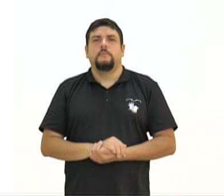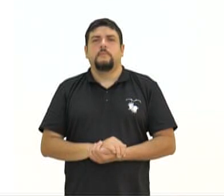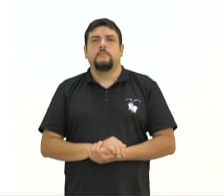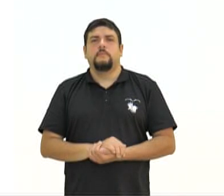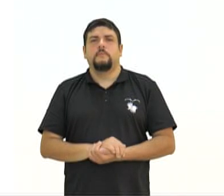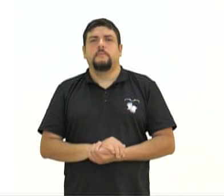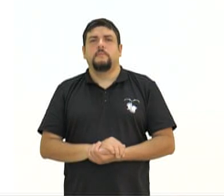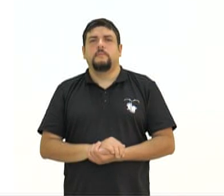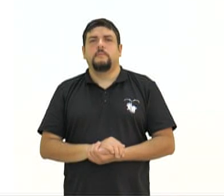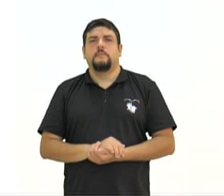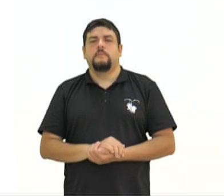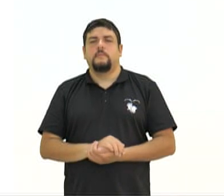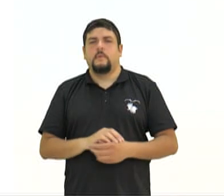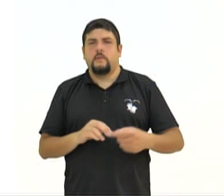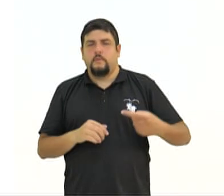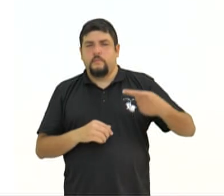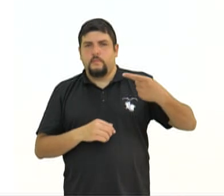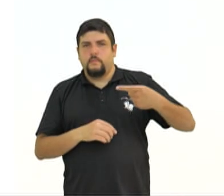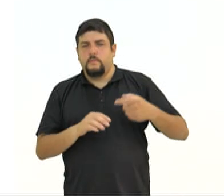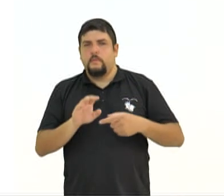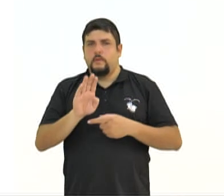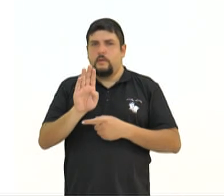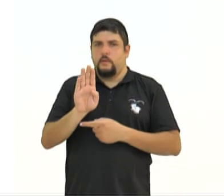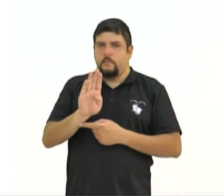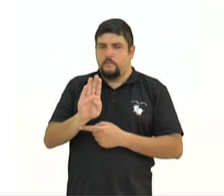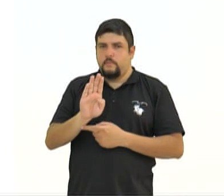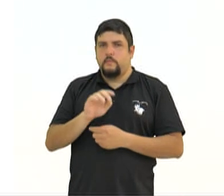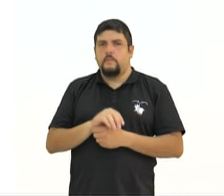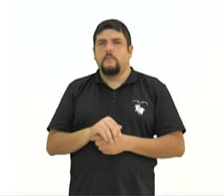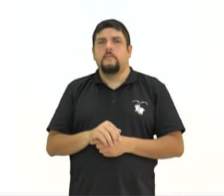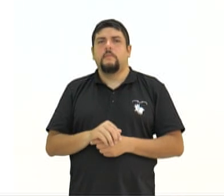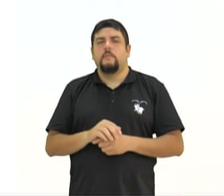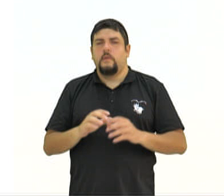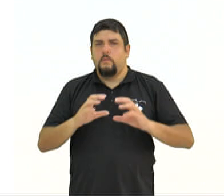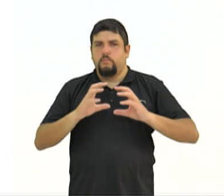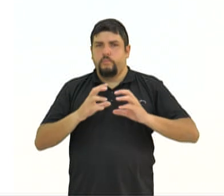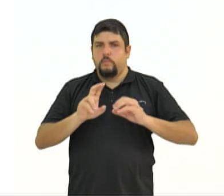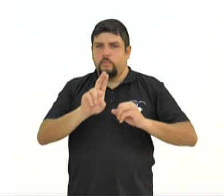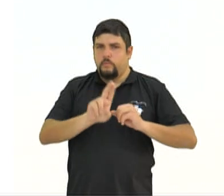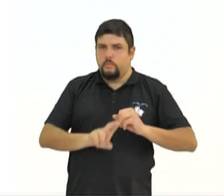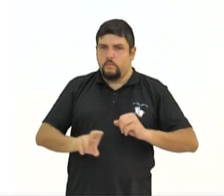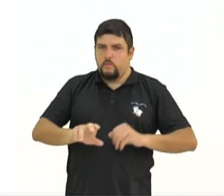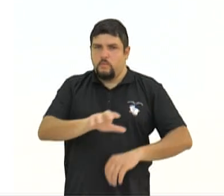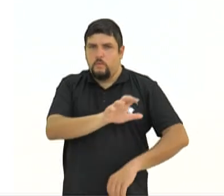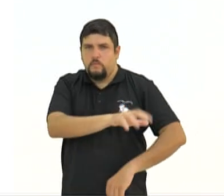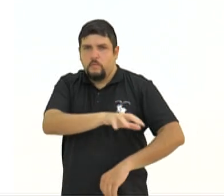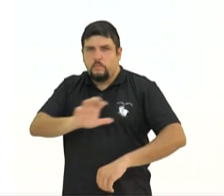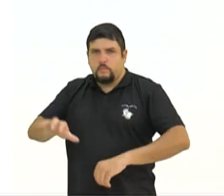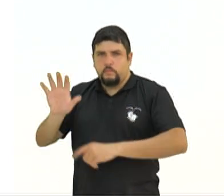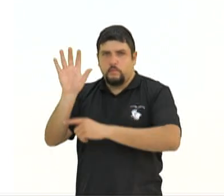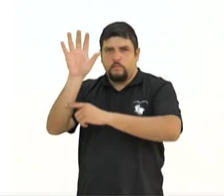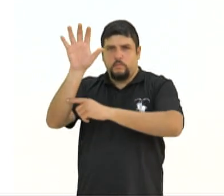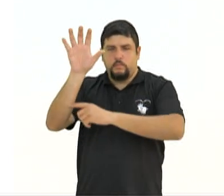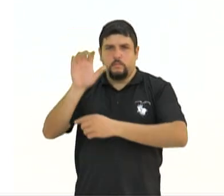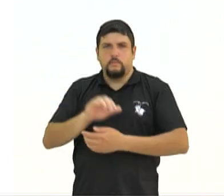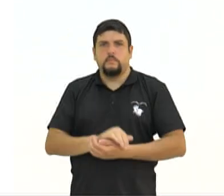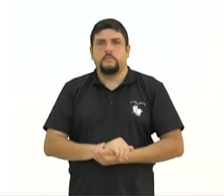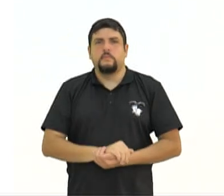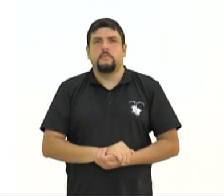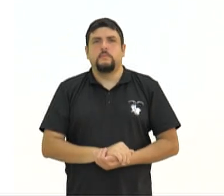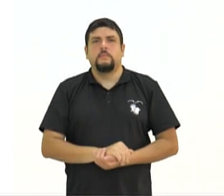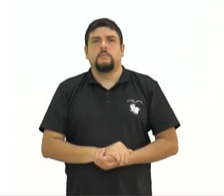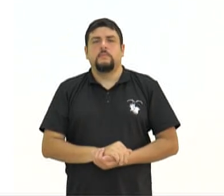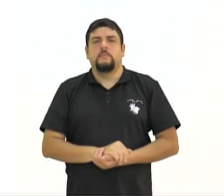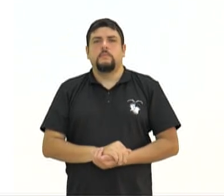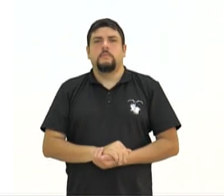letra B, a bola utilizada, a pelota utilizada no baloncesto. Acá temos A,